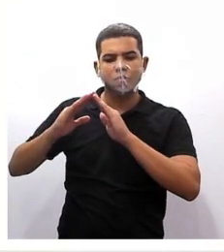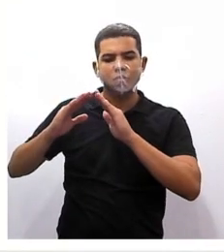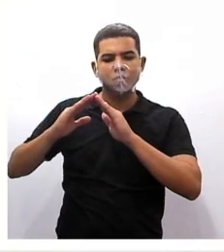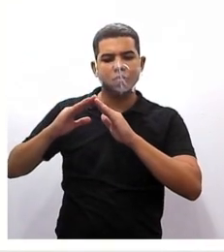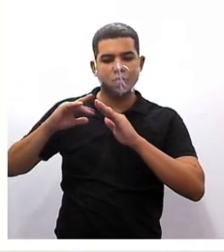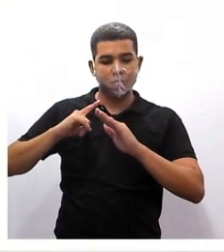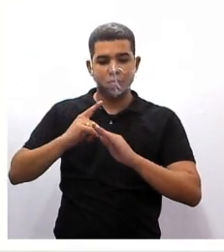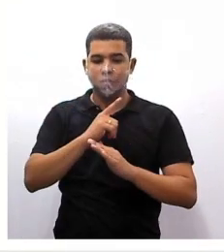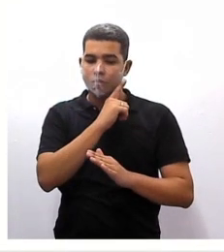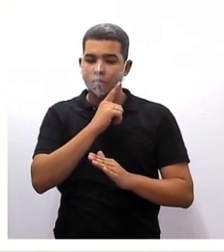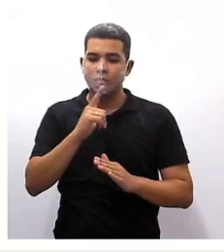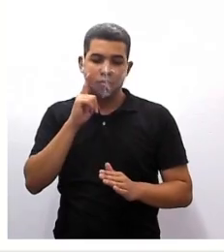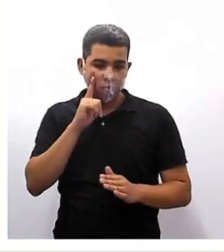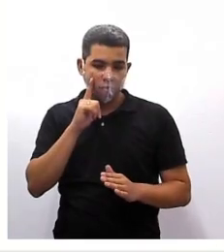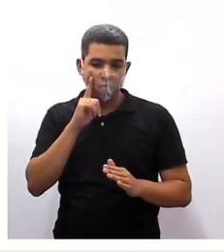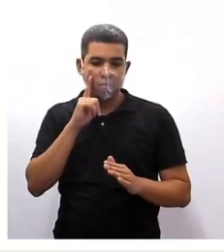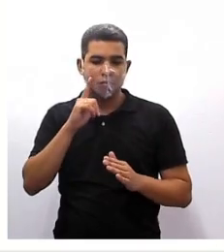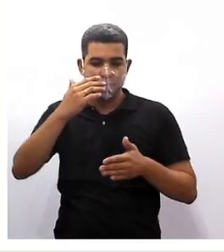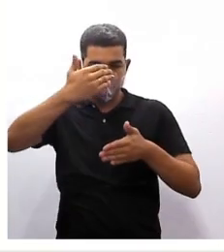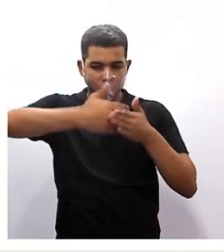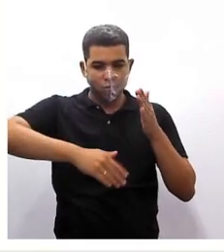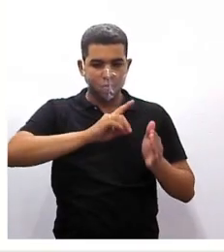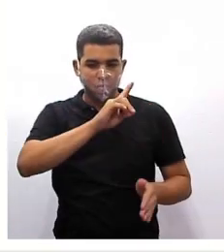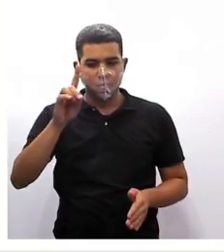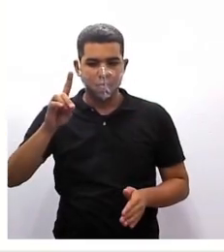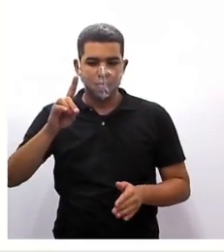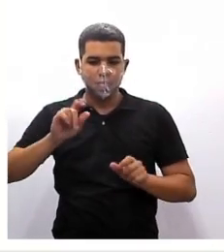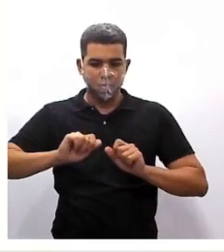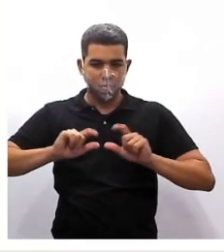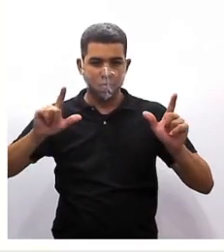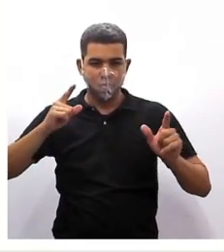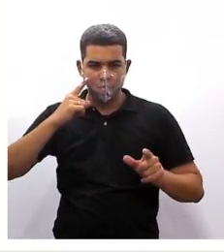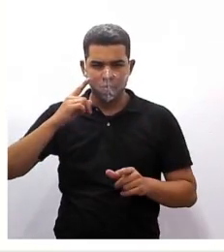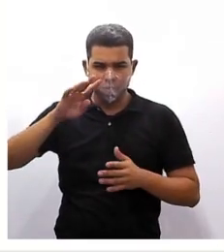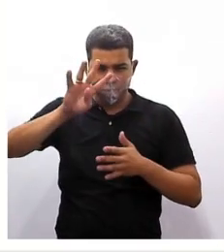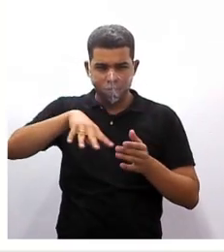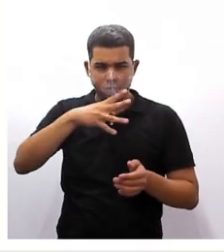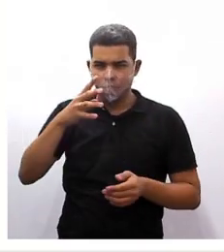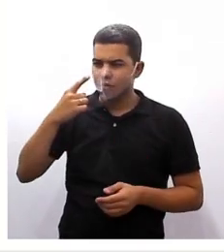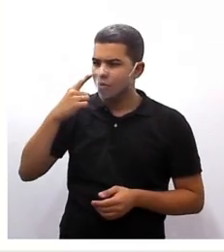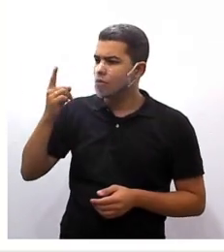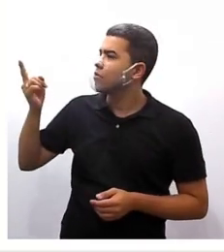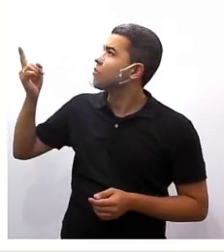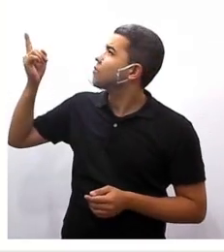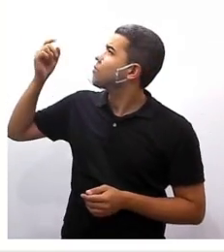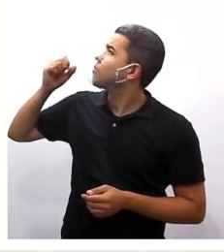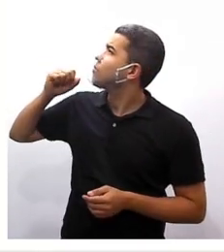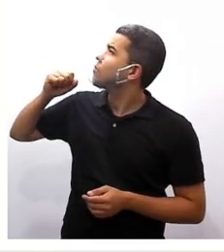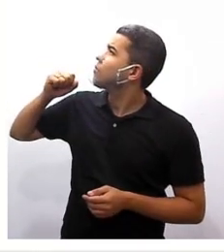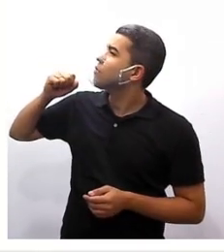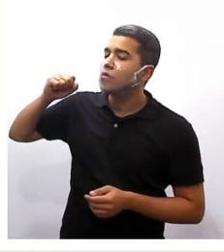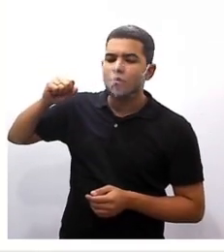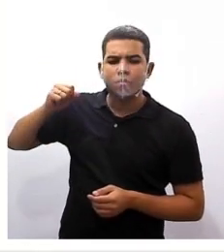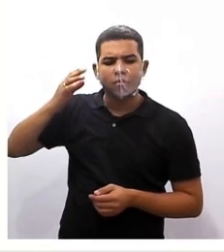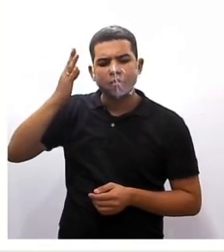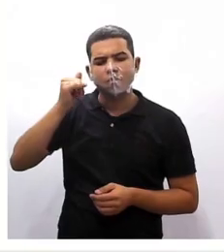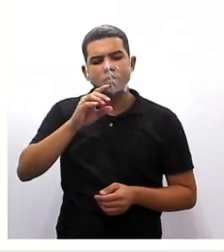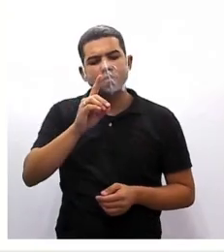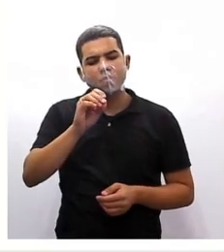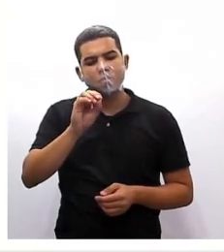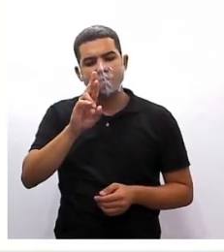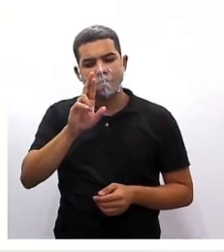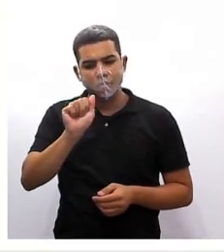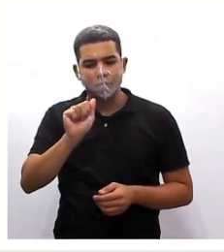a promoção do dia, mostrada no quadro a seguir. Então, tem um quadro. Sabendo que Dora comprou um produto